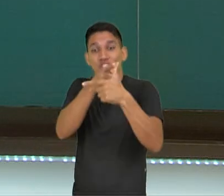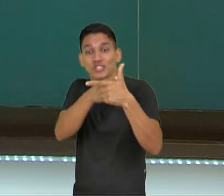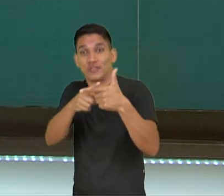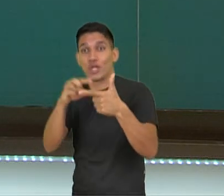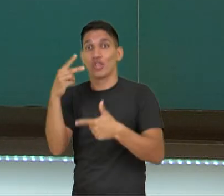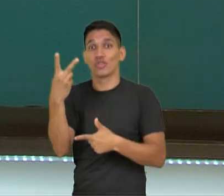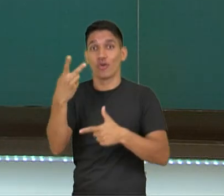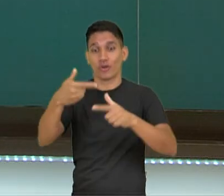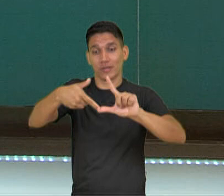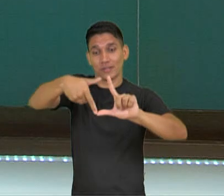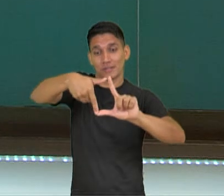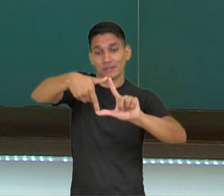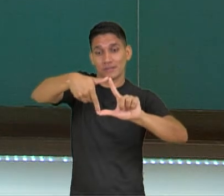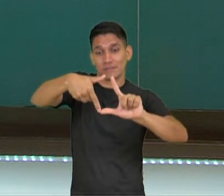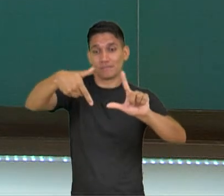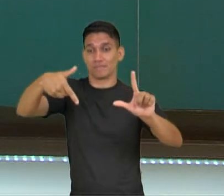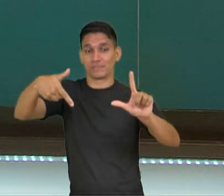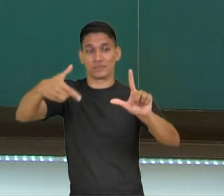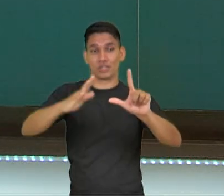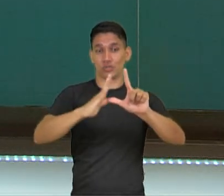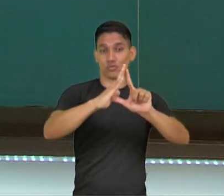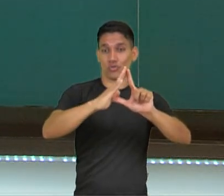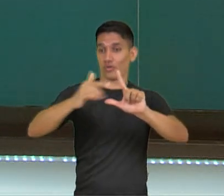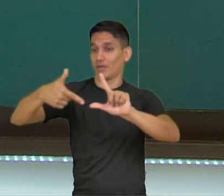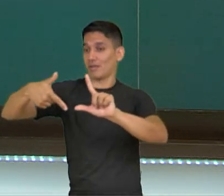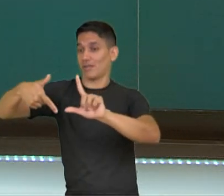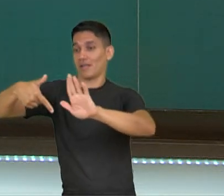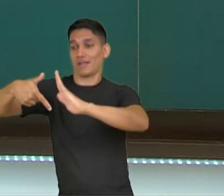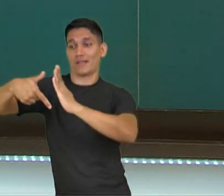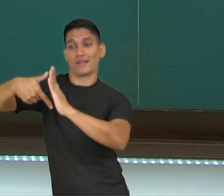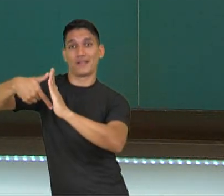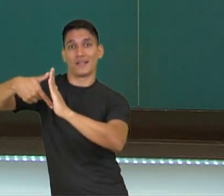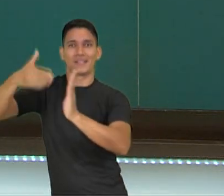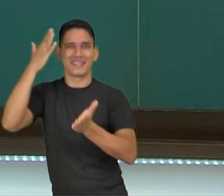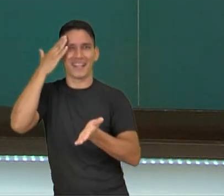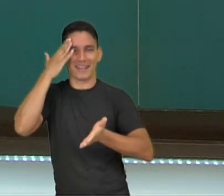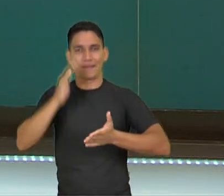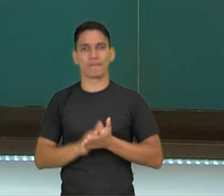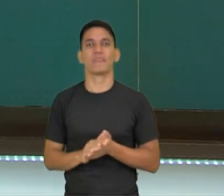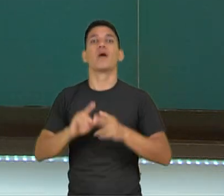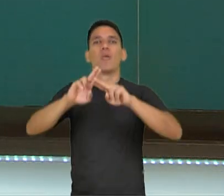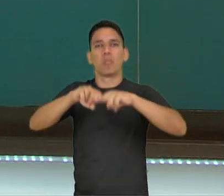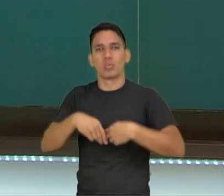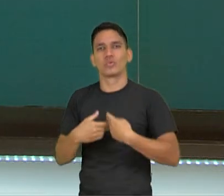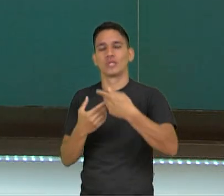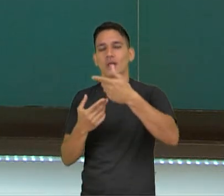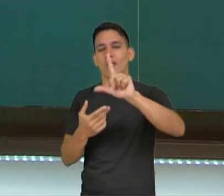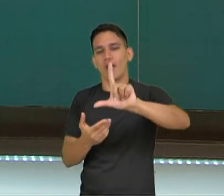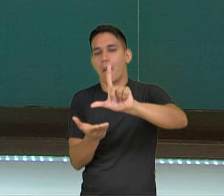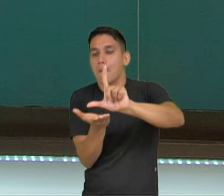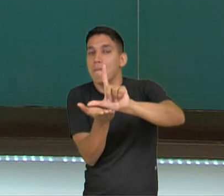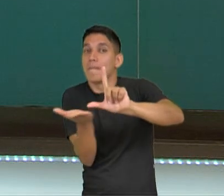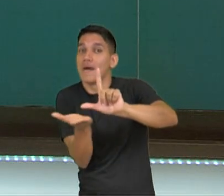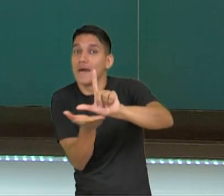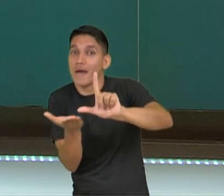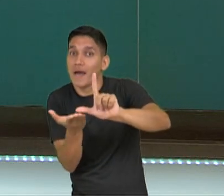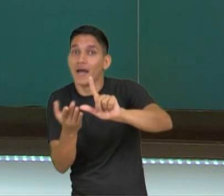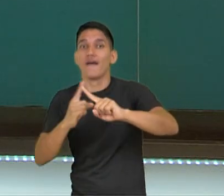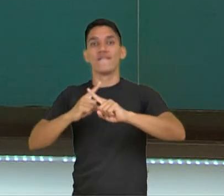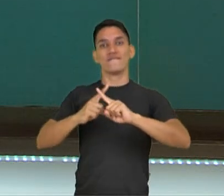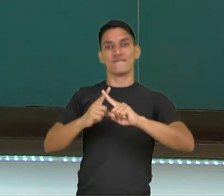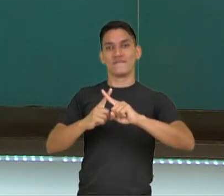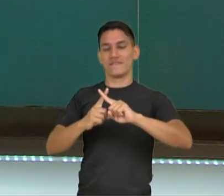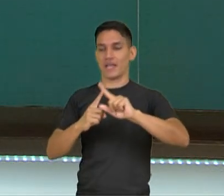Muito bem. Então, a área do triângulo, eu posso pegar o que eu considerei como base, vezes o que eu considerei como altura